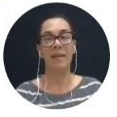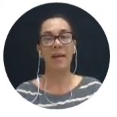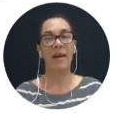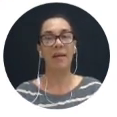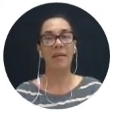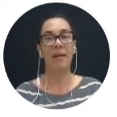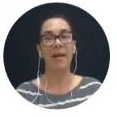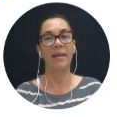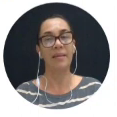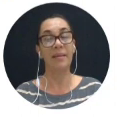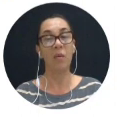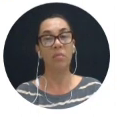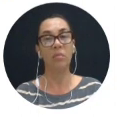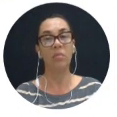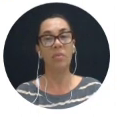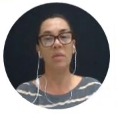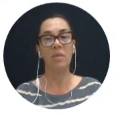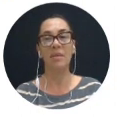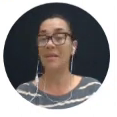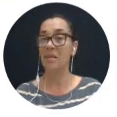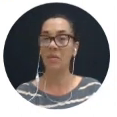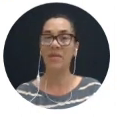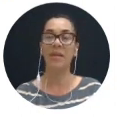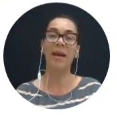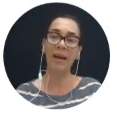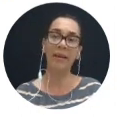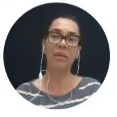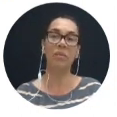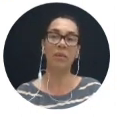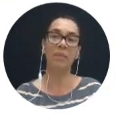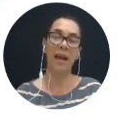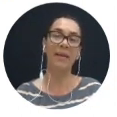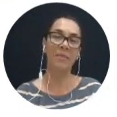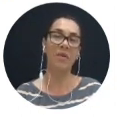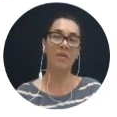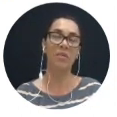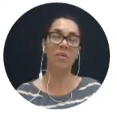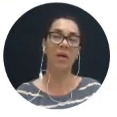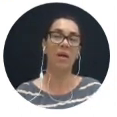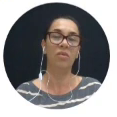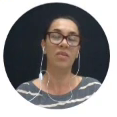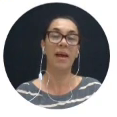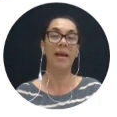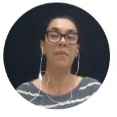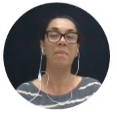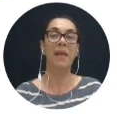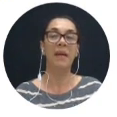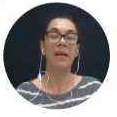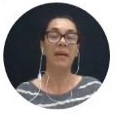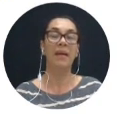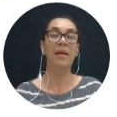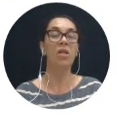que esse é um das questões que caem nas provas do